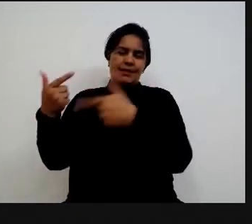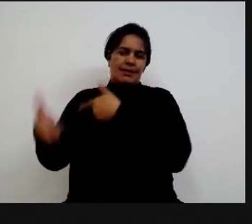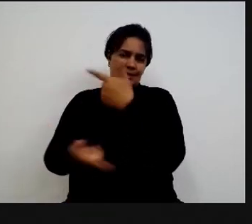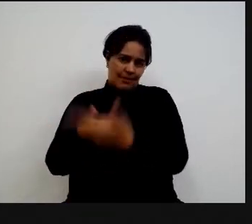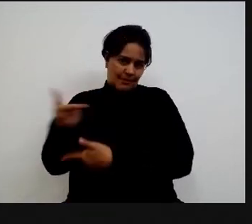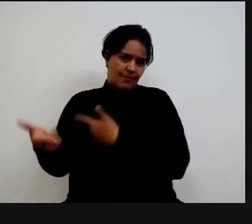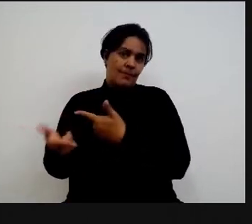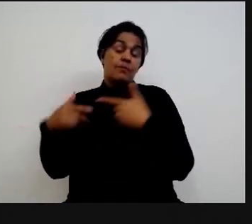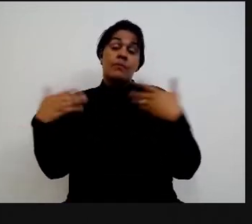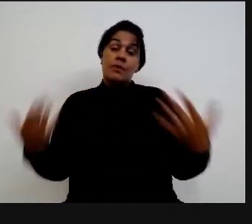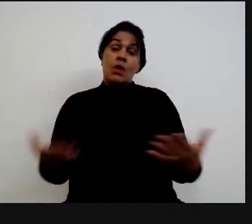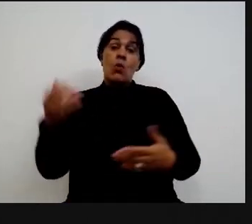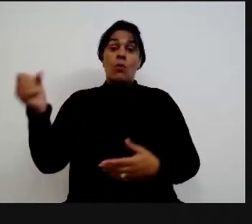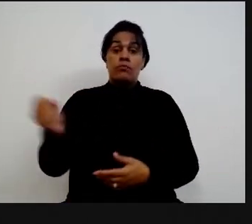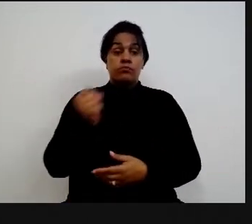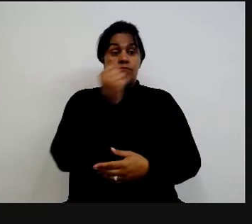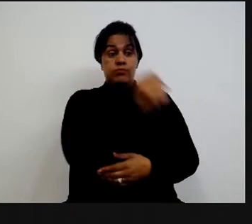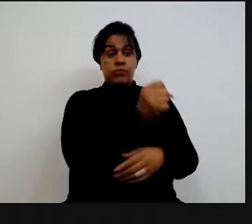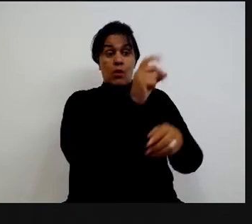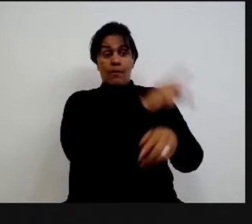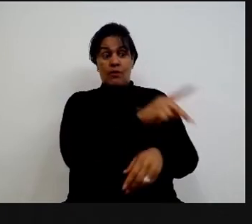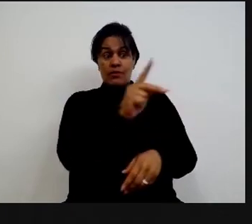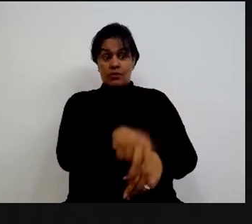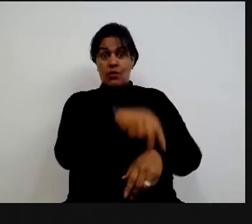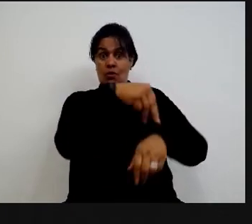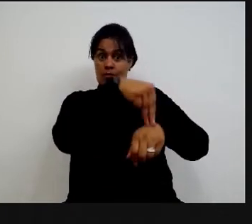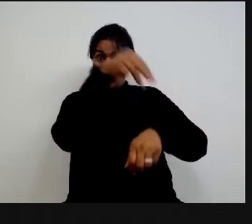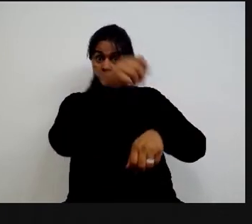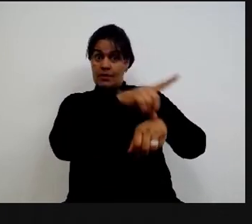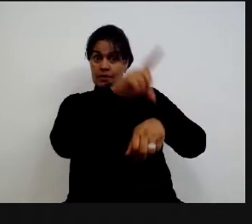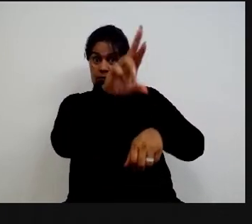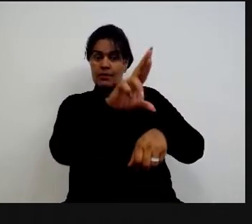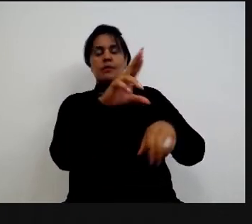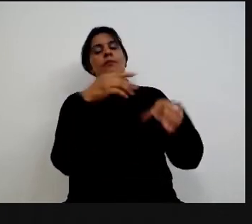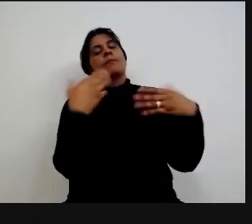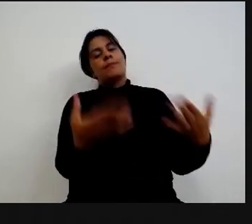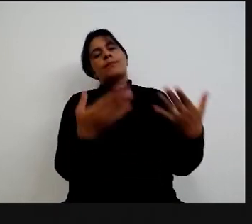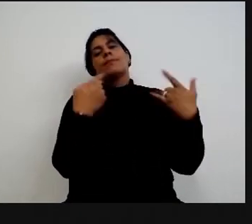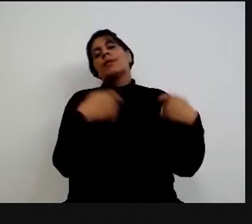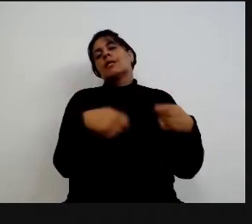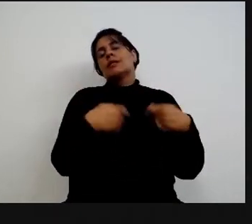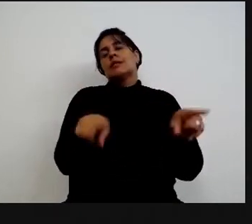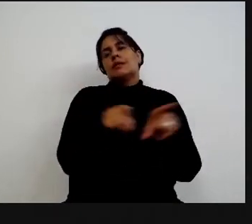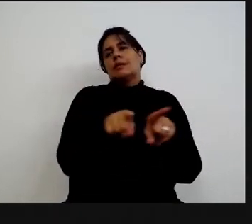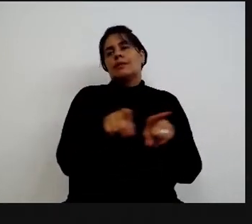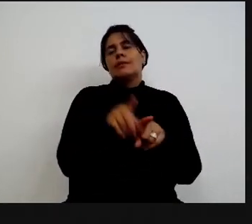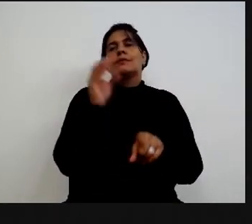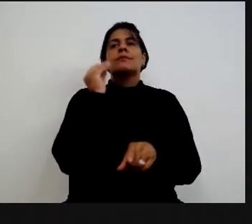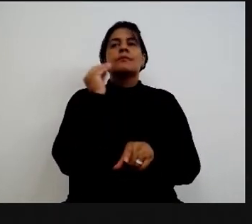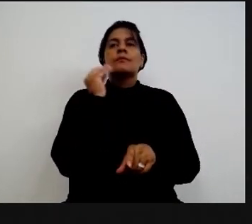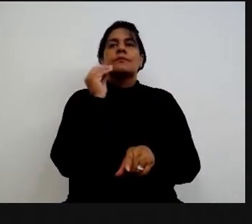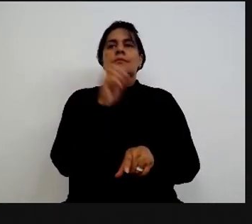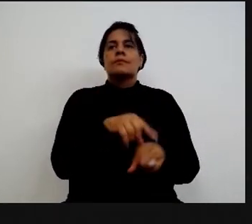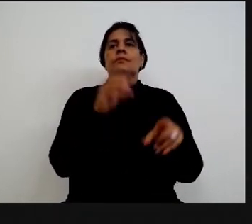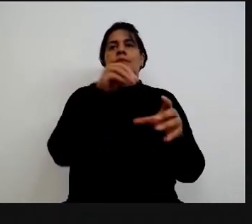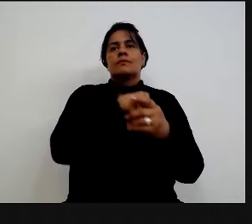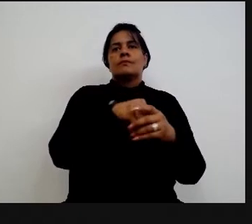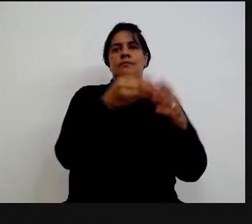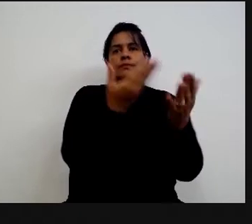trabalha mestrado, doutorado, só com pesquisa de sangue. Não é outra realidade, né, pôr ela em sala de aula e tudo isso,